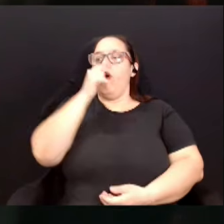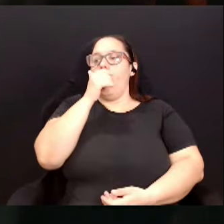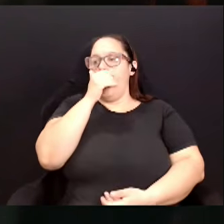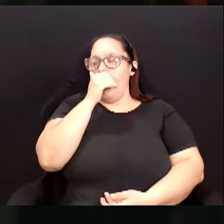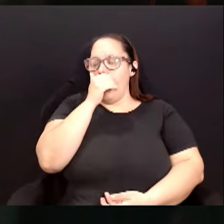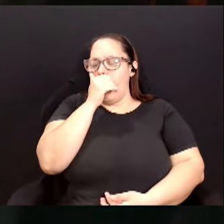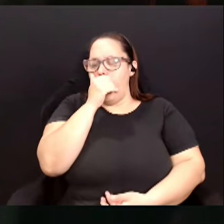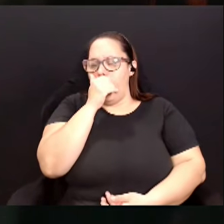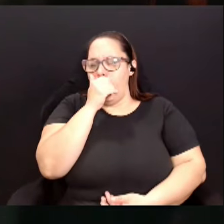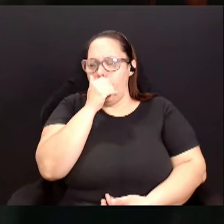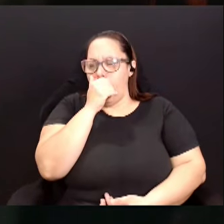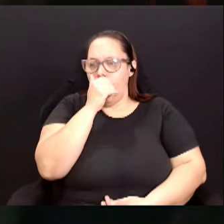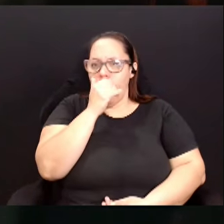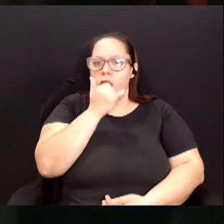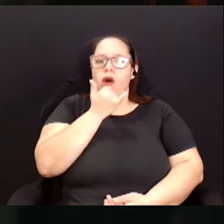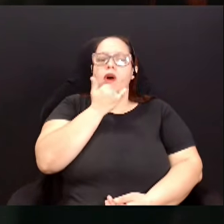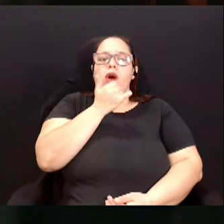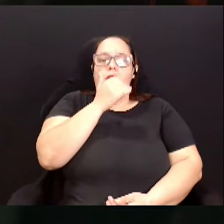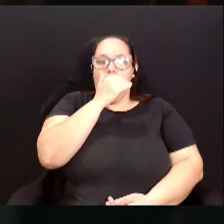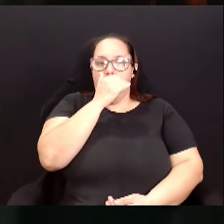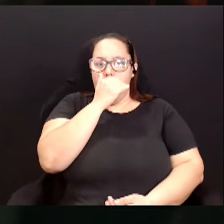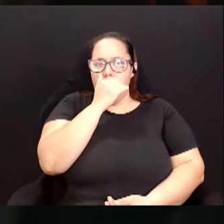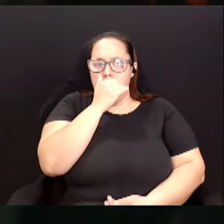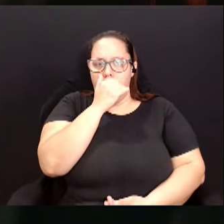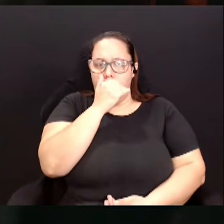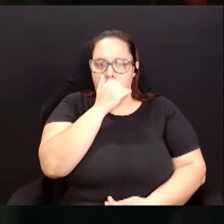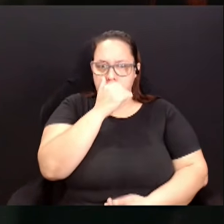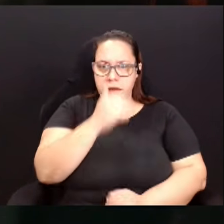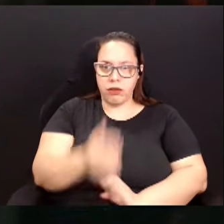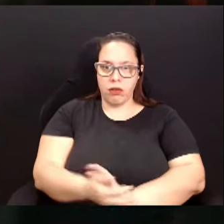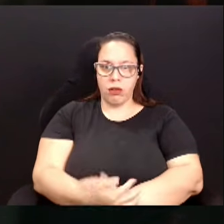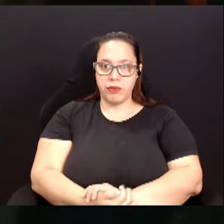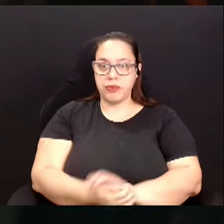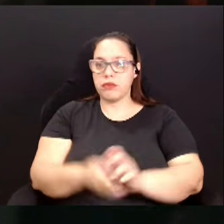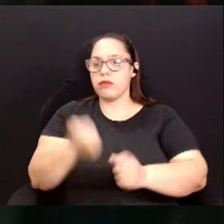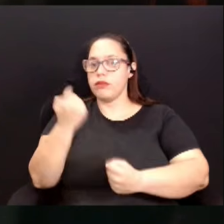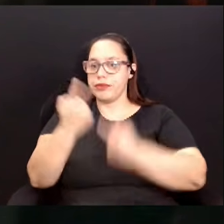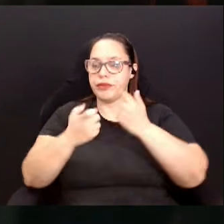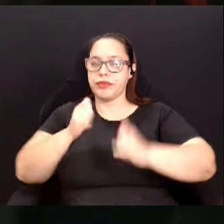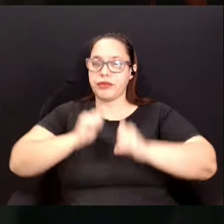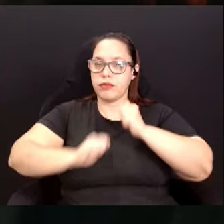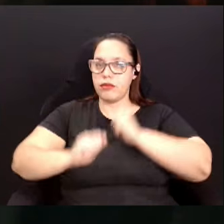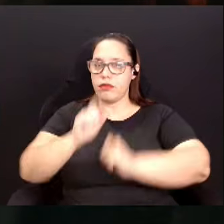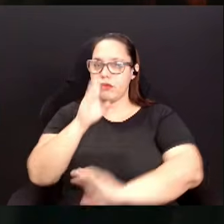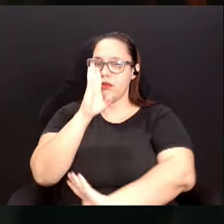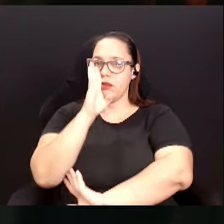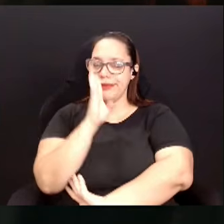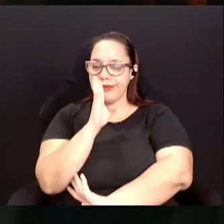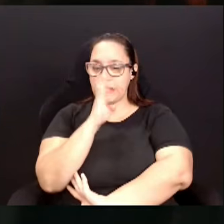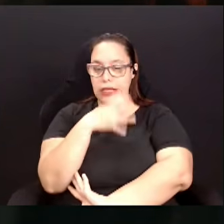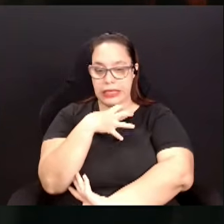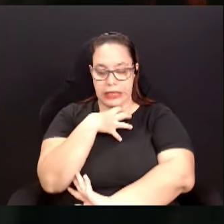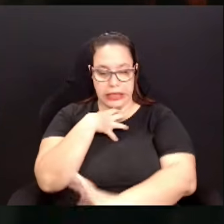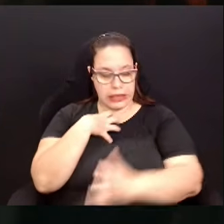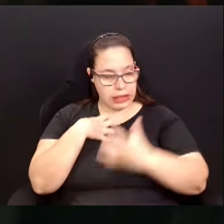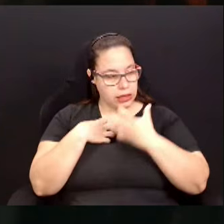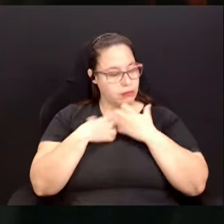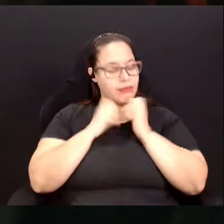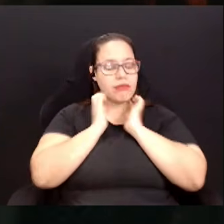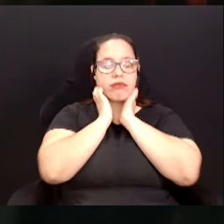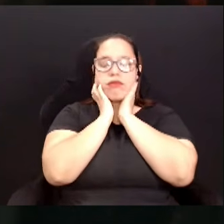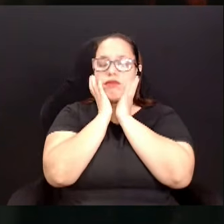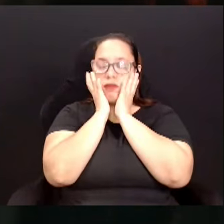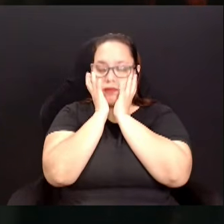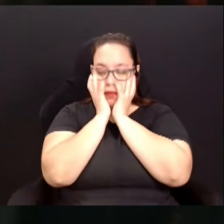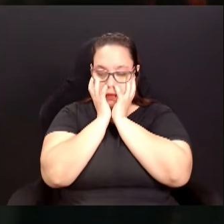Cristiane, por que para alguns ansiosos o silêncio ele é tão desconfortável, né? Enquanto